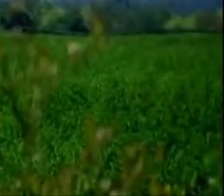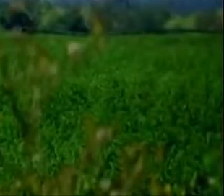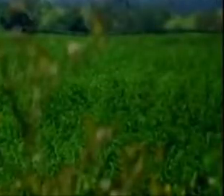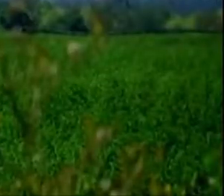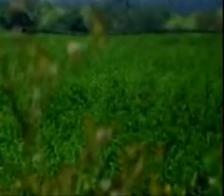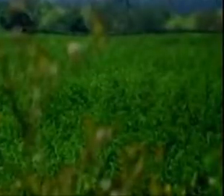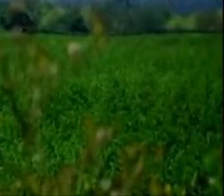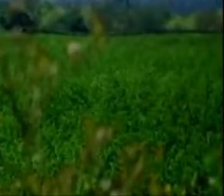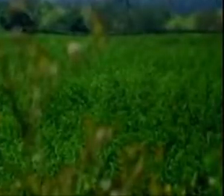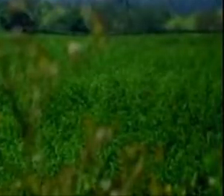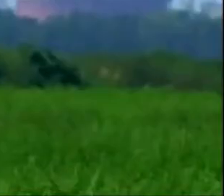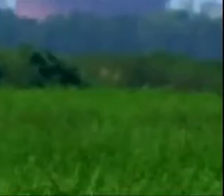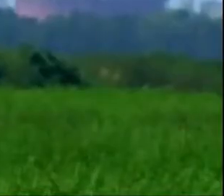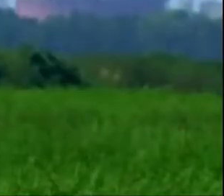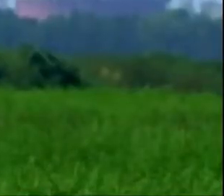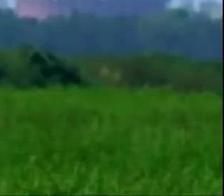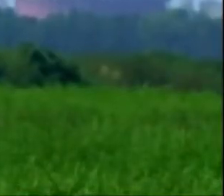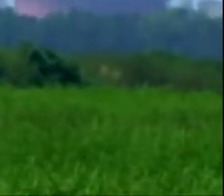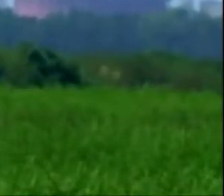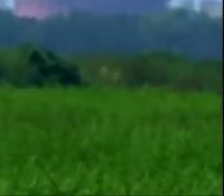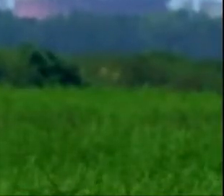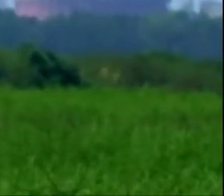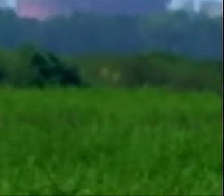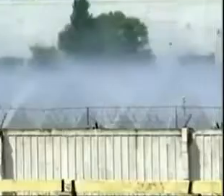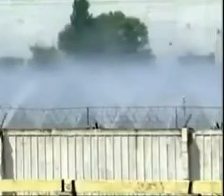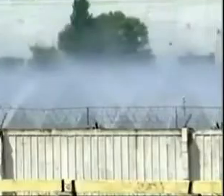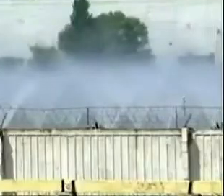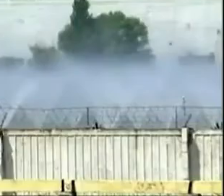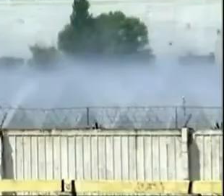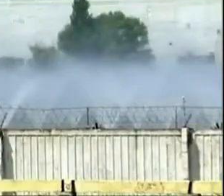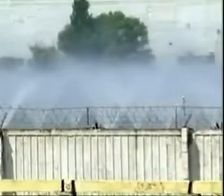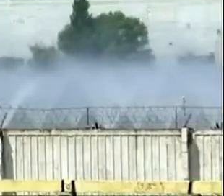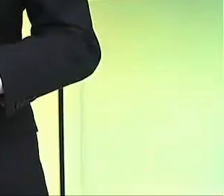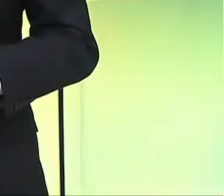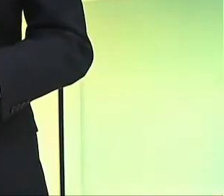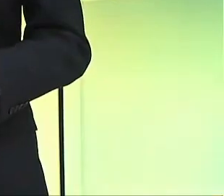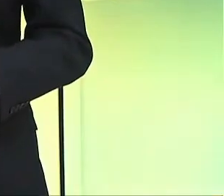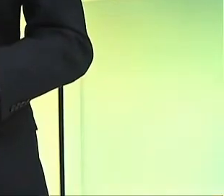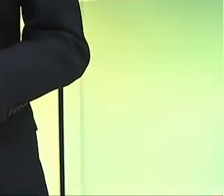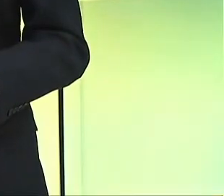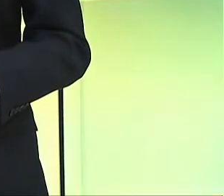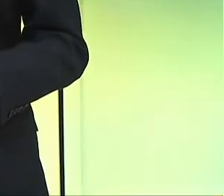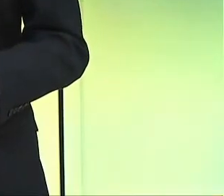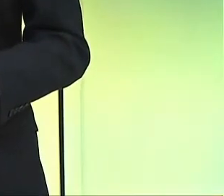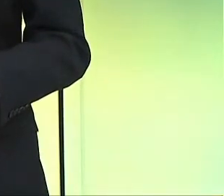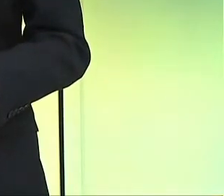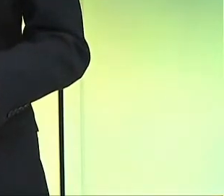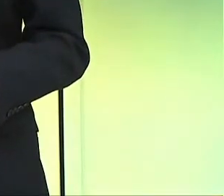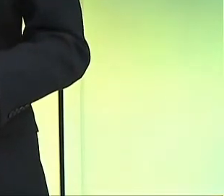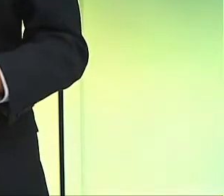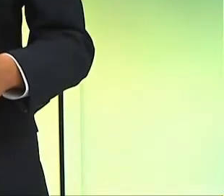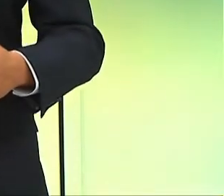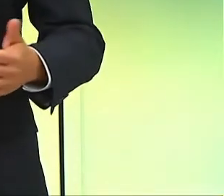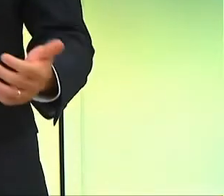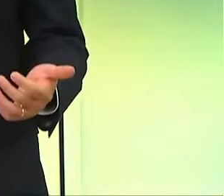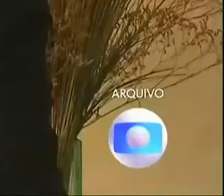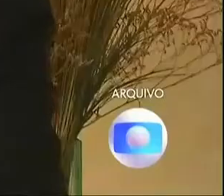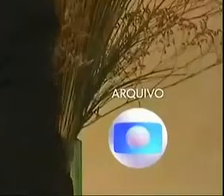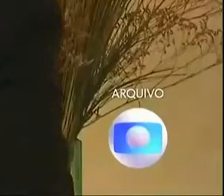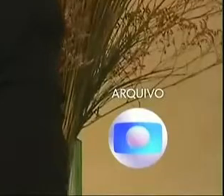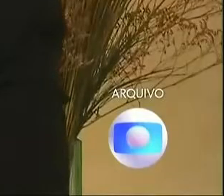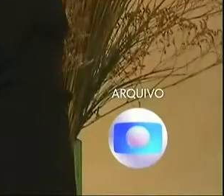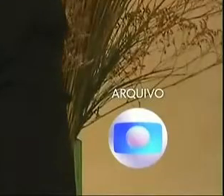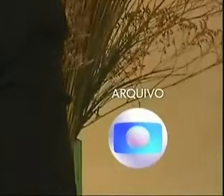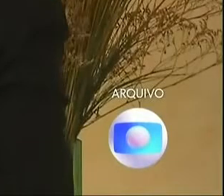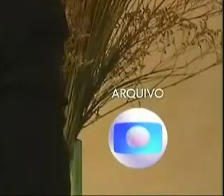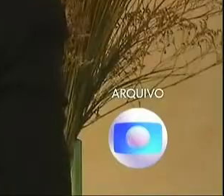de energia fala em risco de vazamento radioativo na usina nuclear de Zaporizhia. E o Papa Francisco nomeia 2 brasileiros como cardeais.